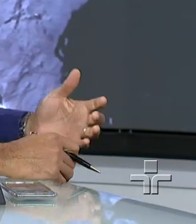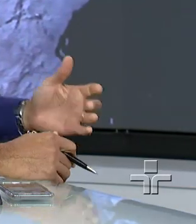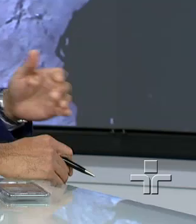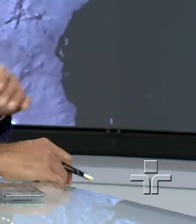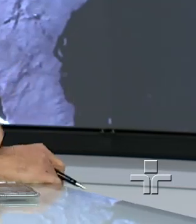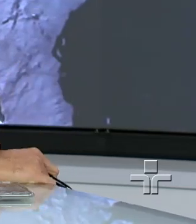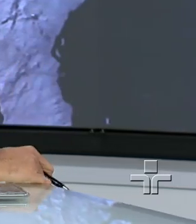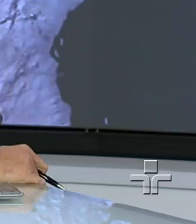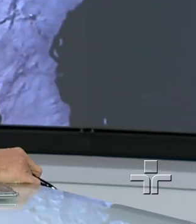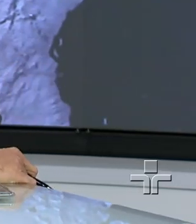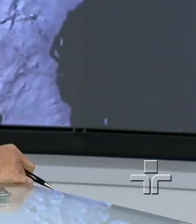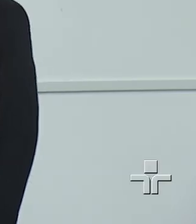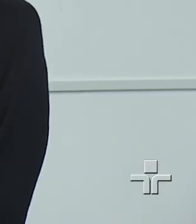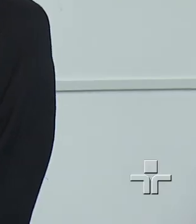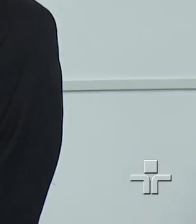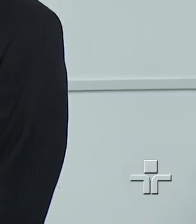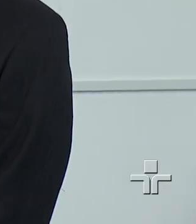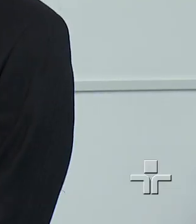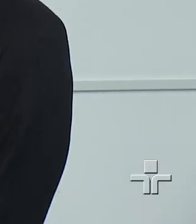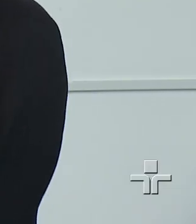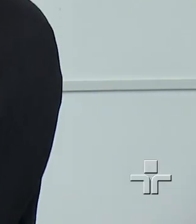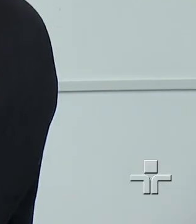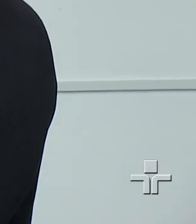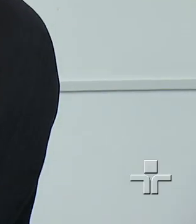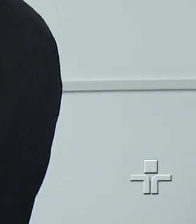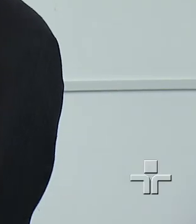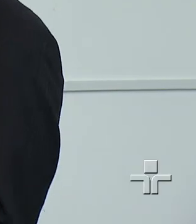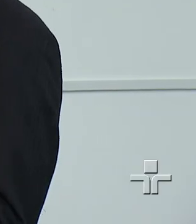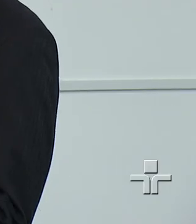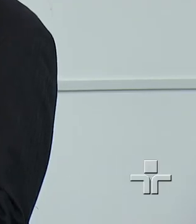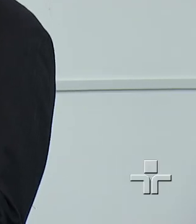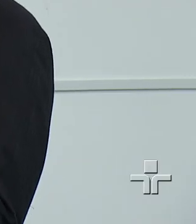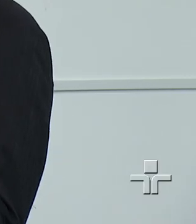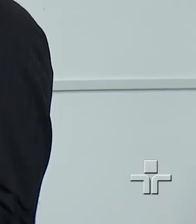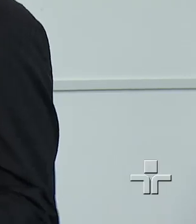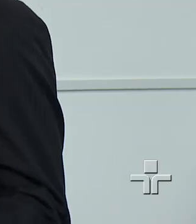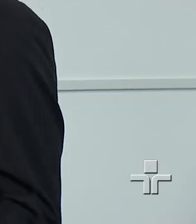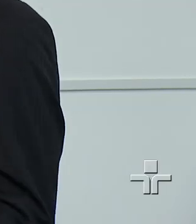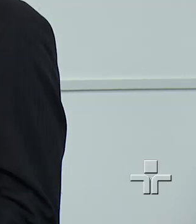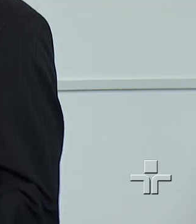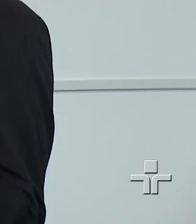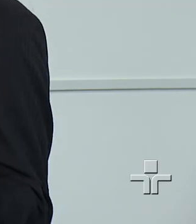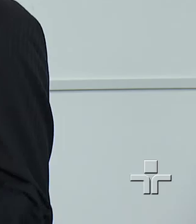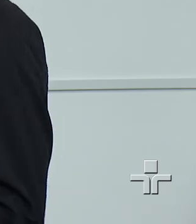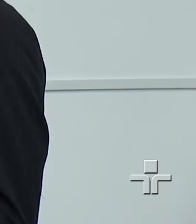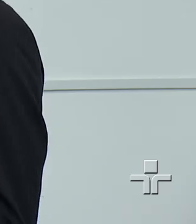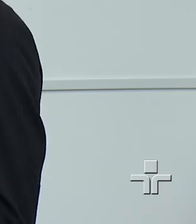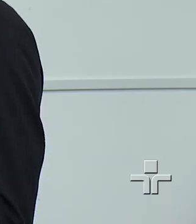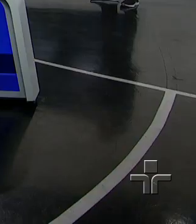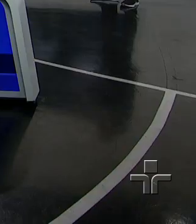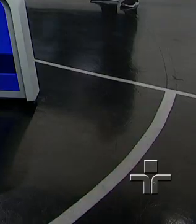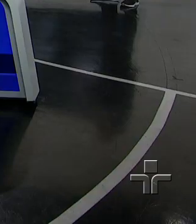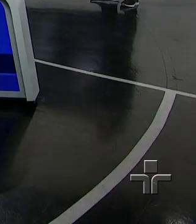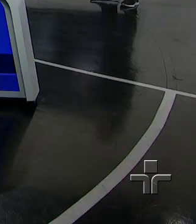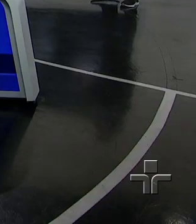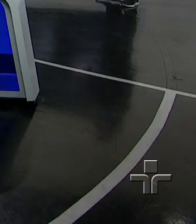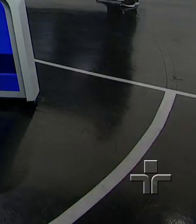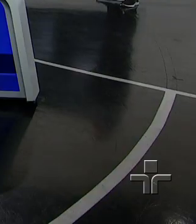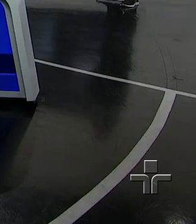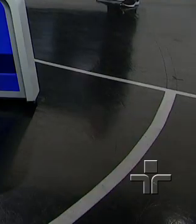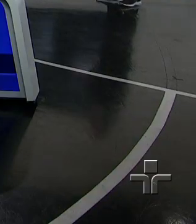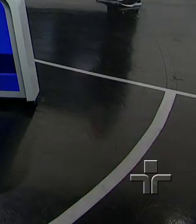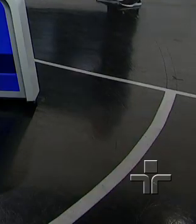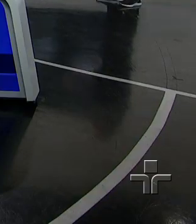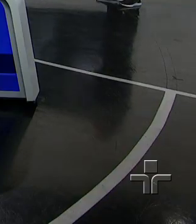um craque, não é isso? Na verdade, o futebol feminino, William, é um prazer. Tem sido um grande assunto, um dos grandes, né? Nunca desfrutou de